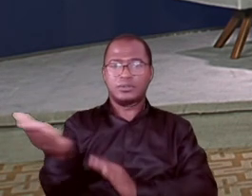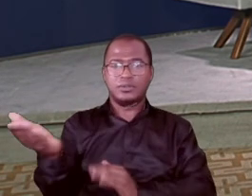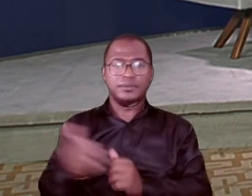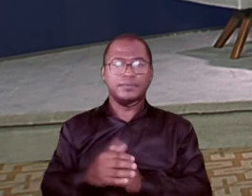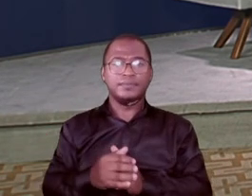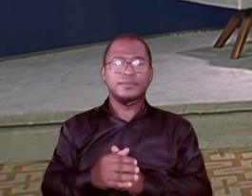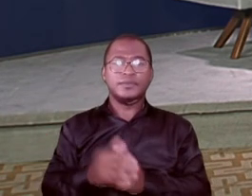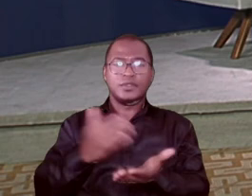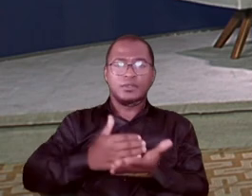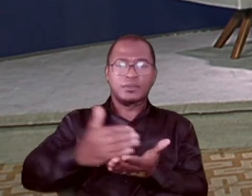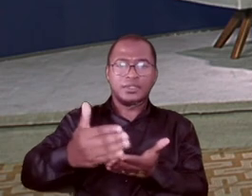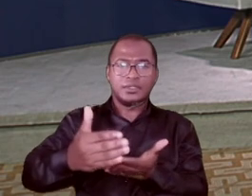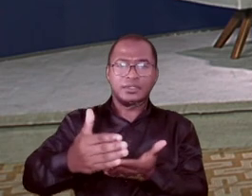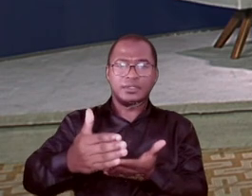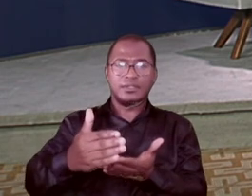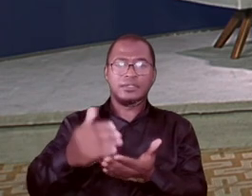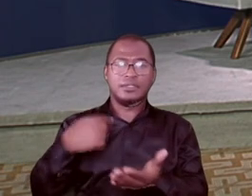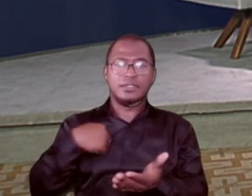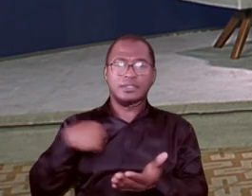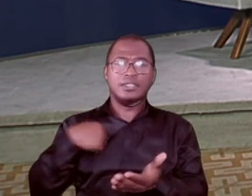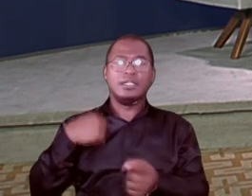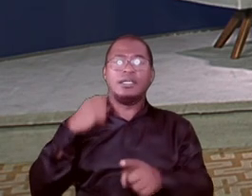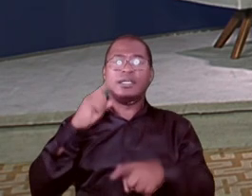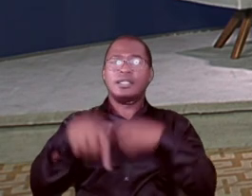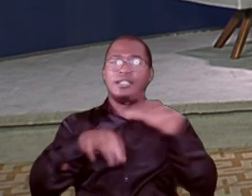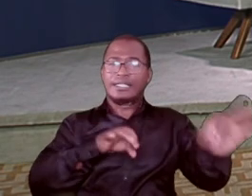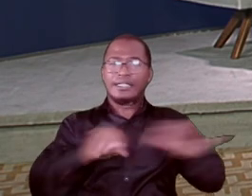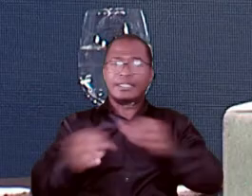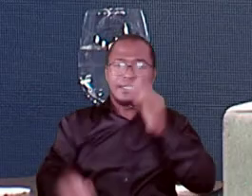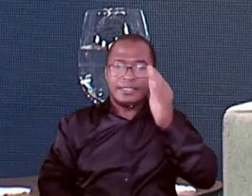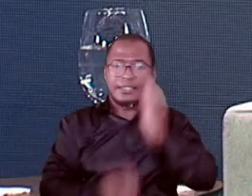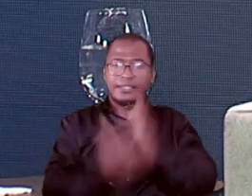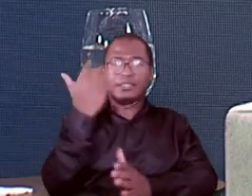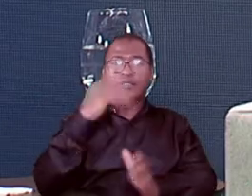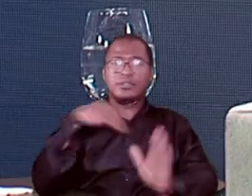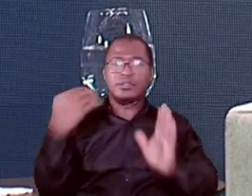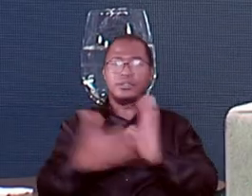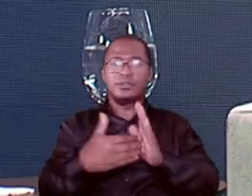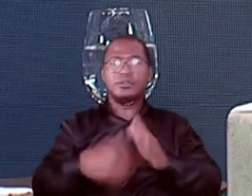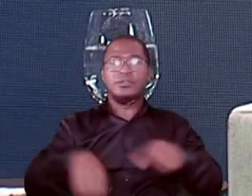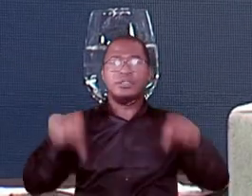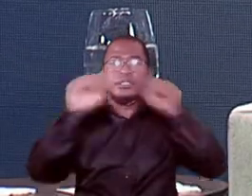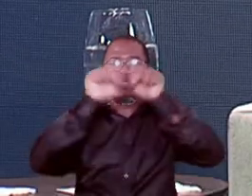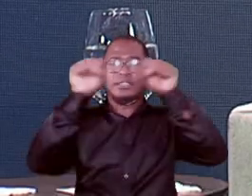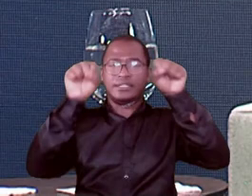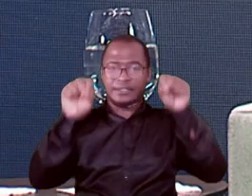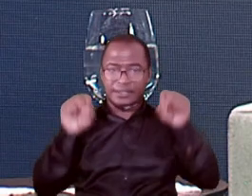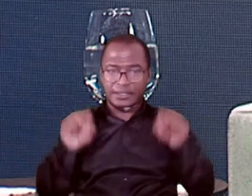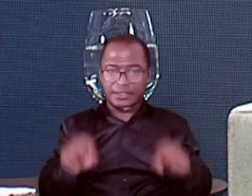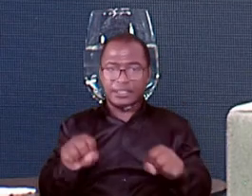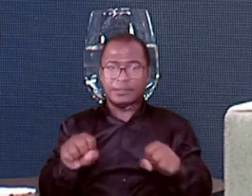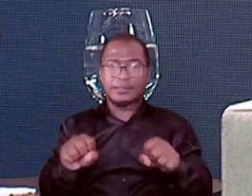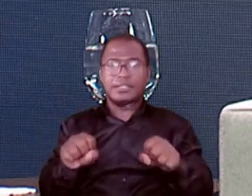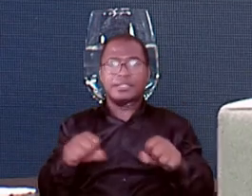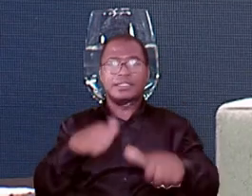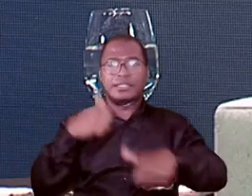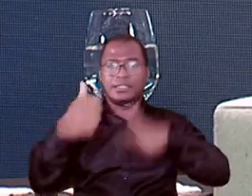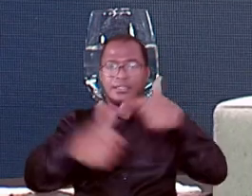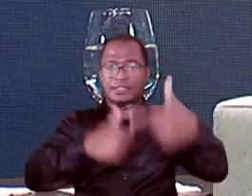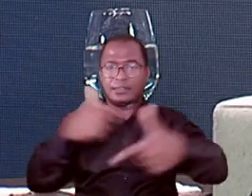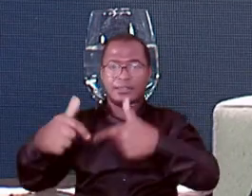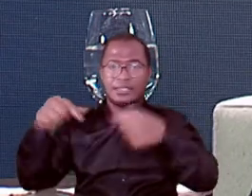introdução a Senior é uma grande desenvolvedor de sistemas de gestão no Brasil e colaboram